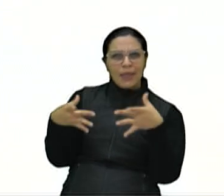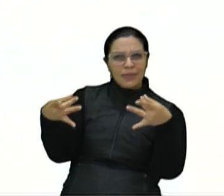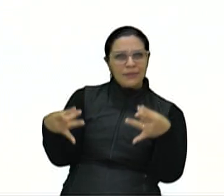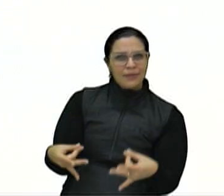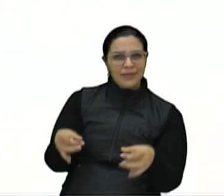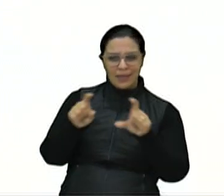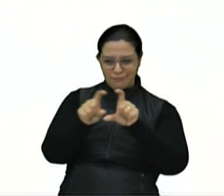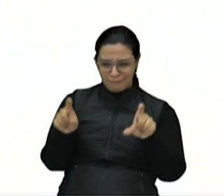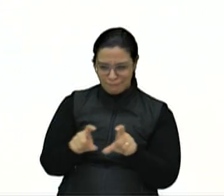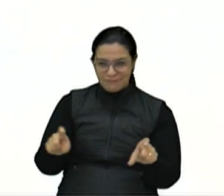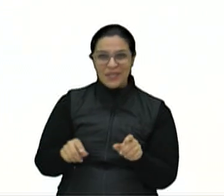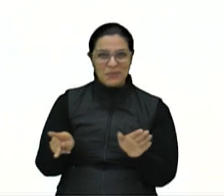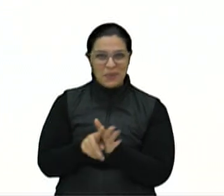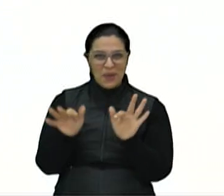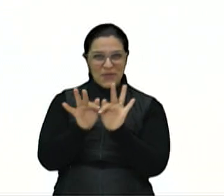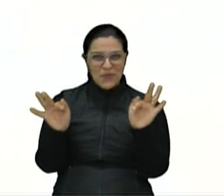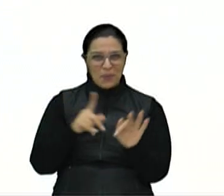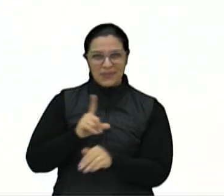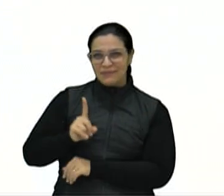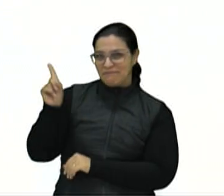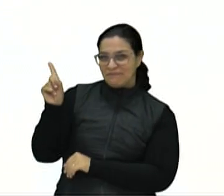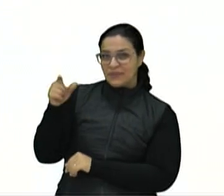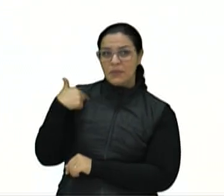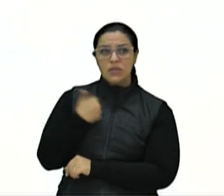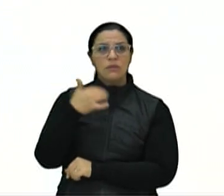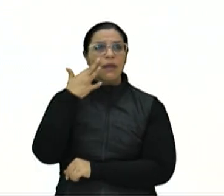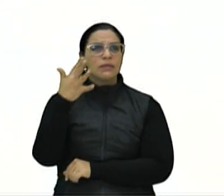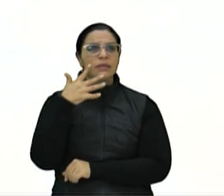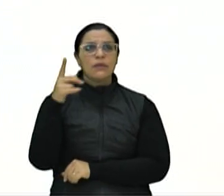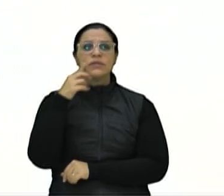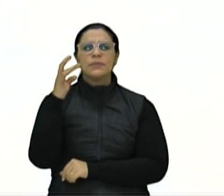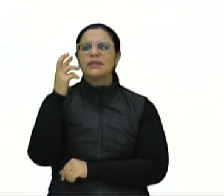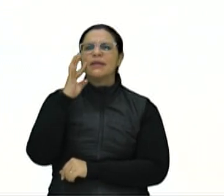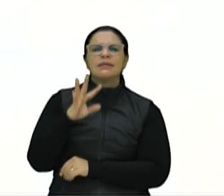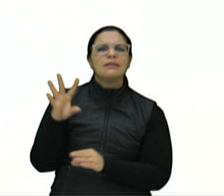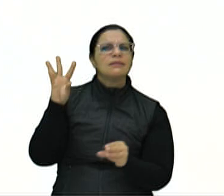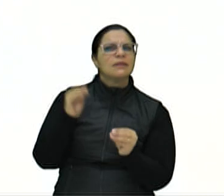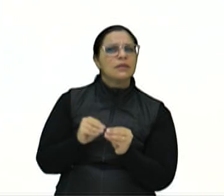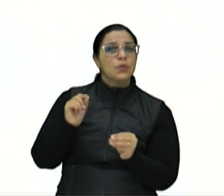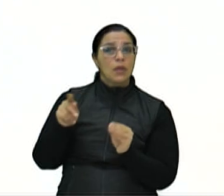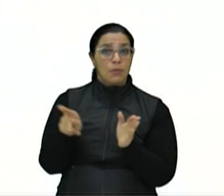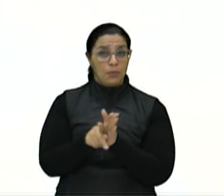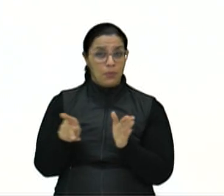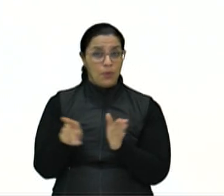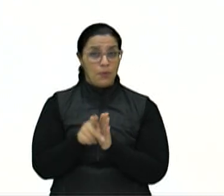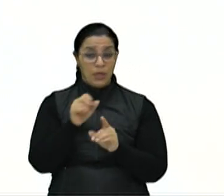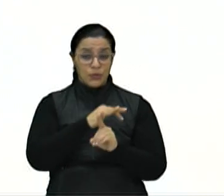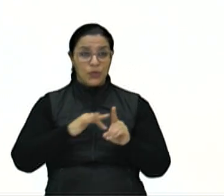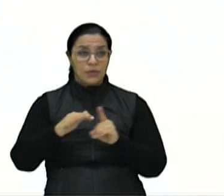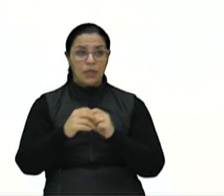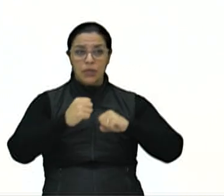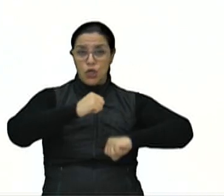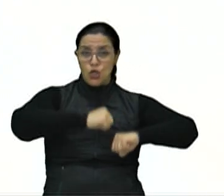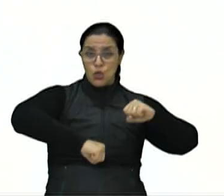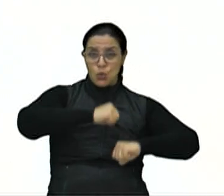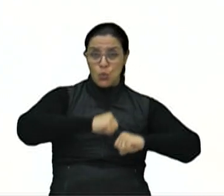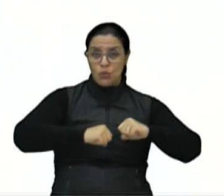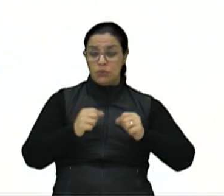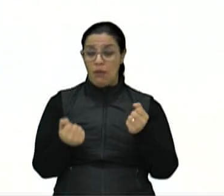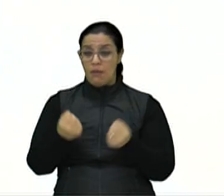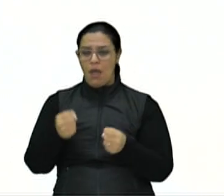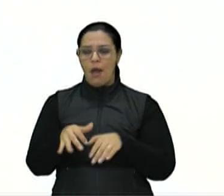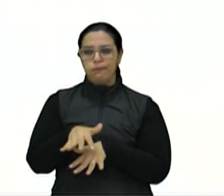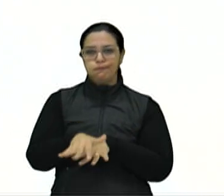explicar, reformular, mas para mim aqui é só a ideia que você precisa entender, é uma questão de sociedade, indústria e tráfico de